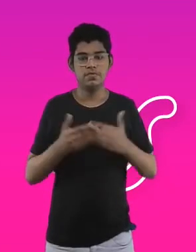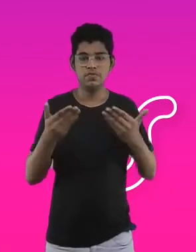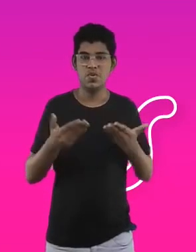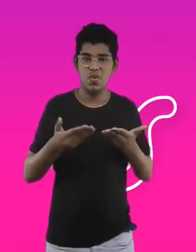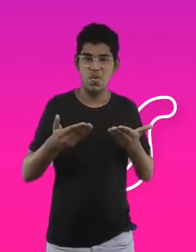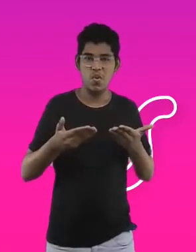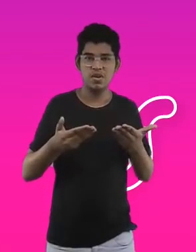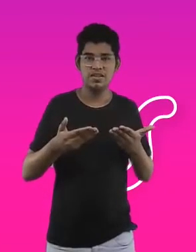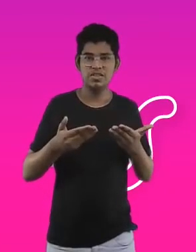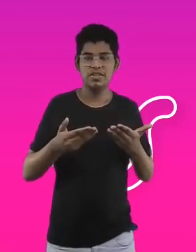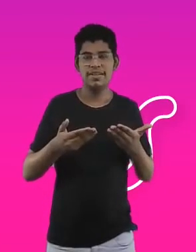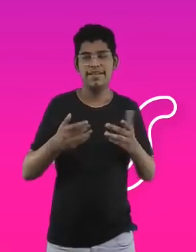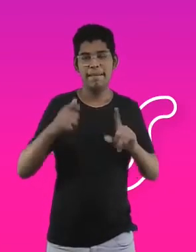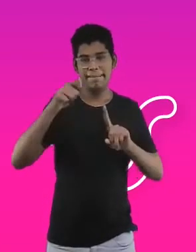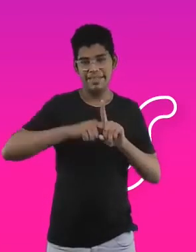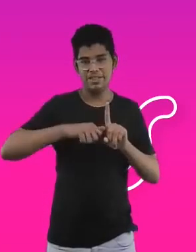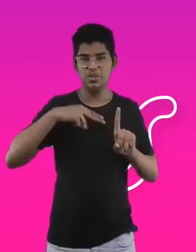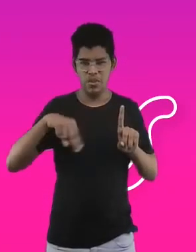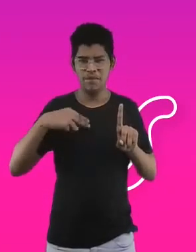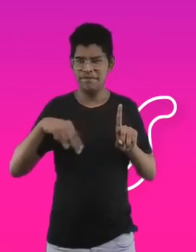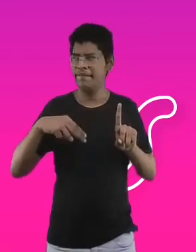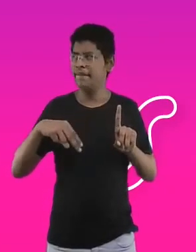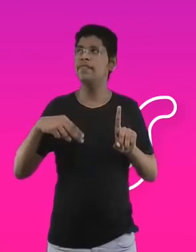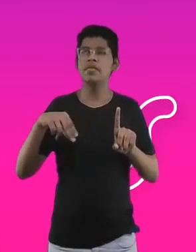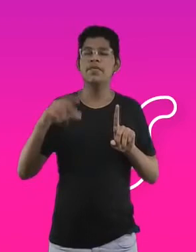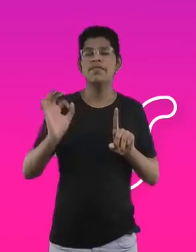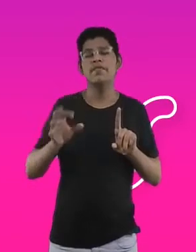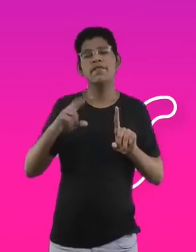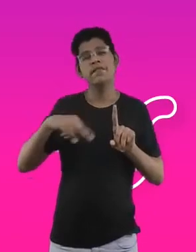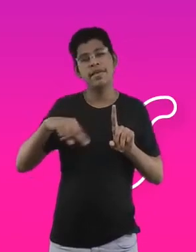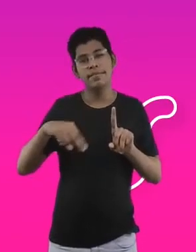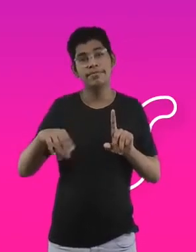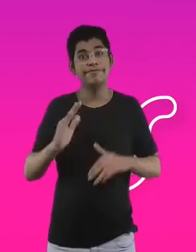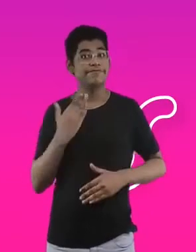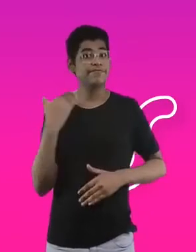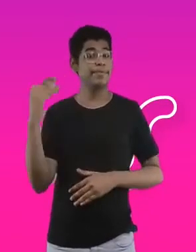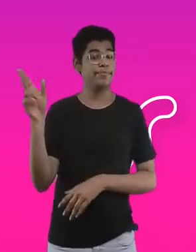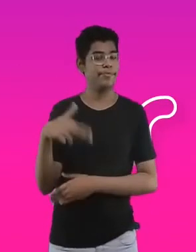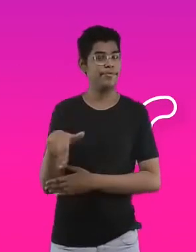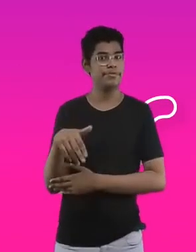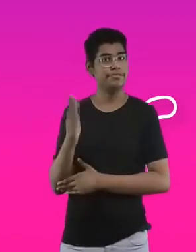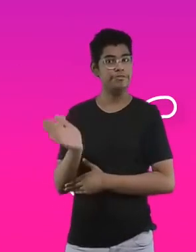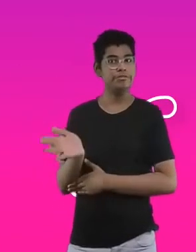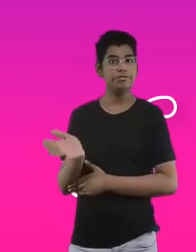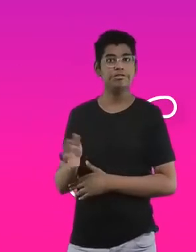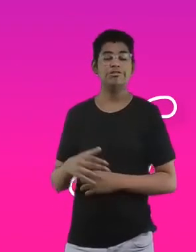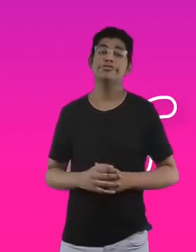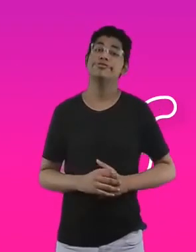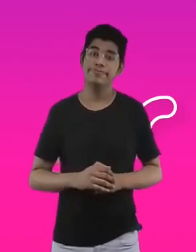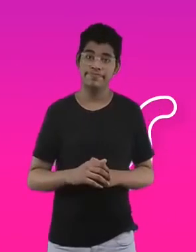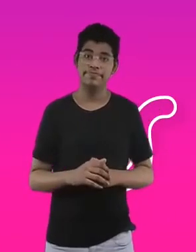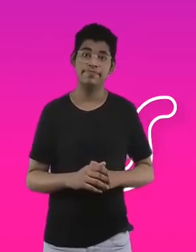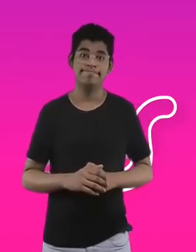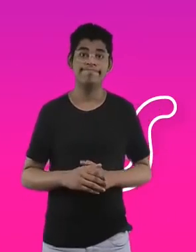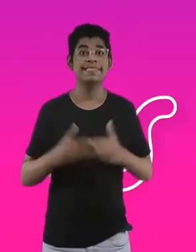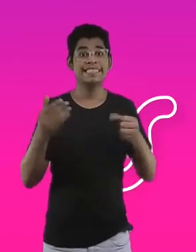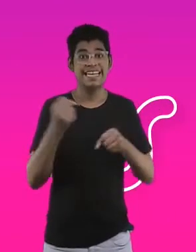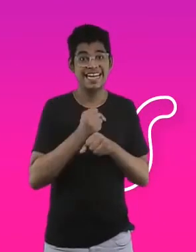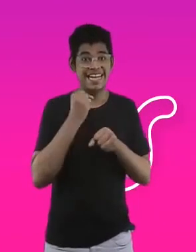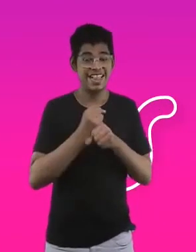mês 11, né? Novembro, o famoso novembro. Só que este ano,